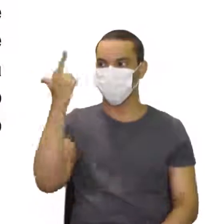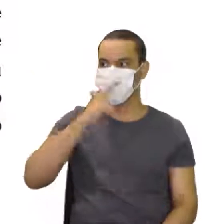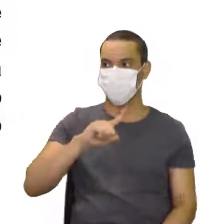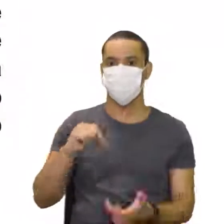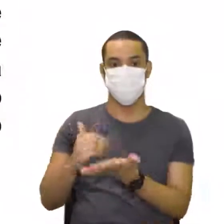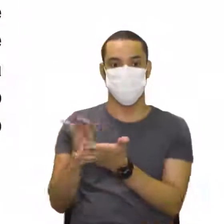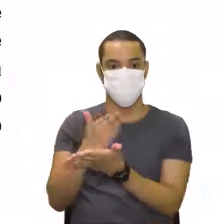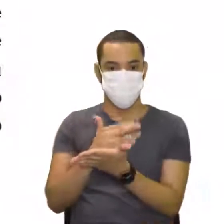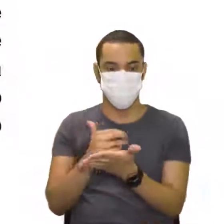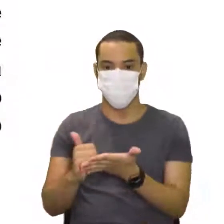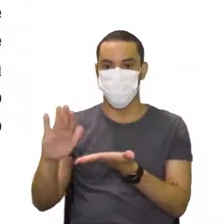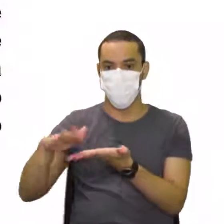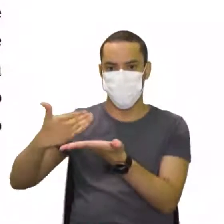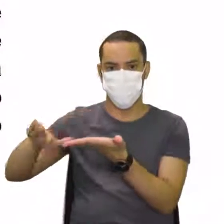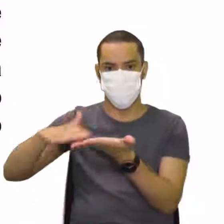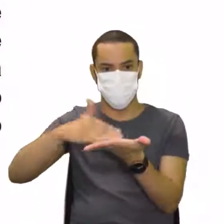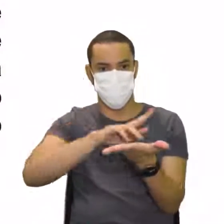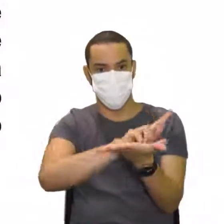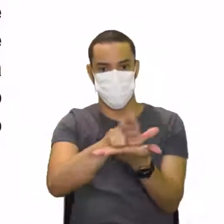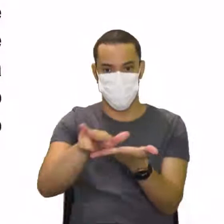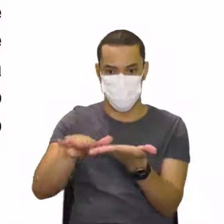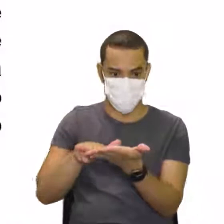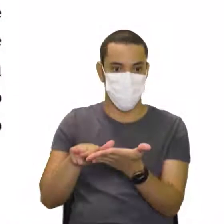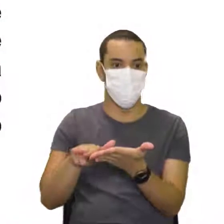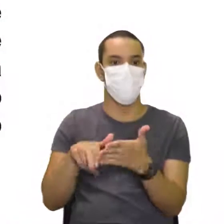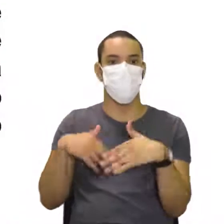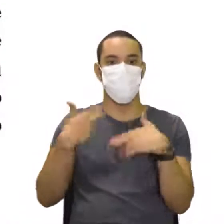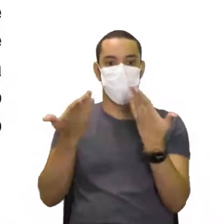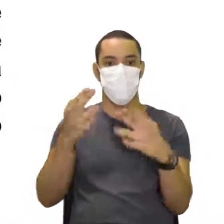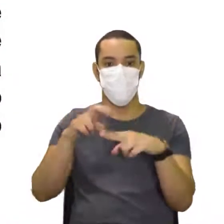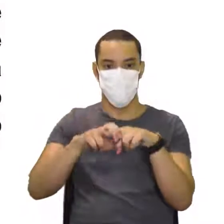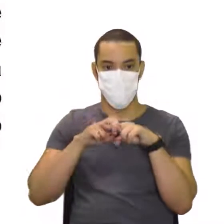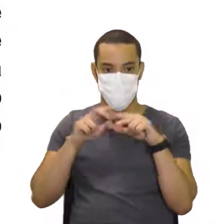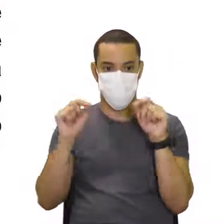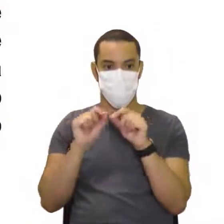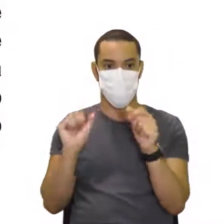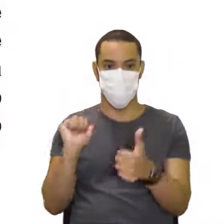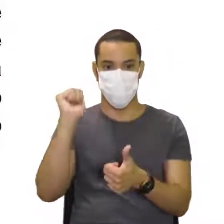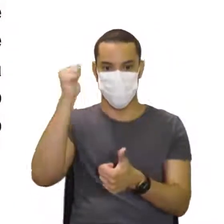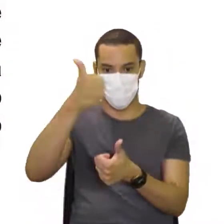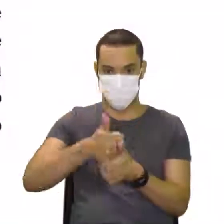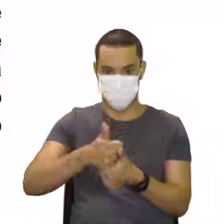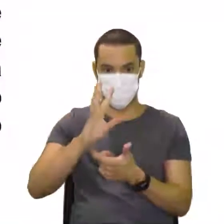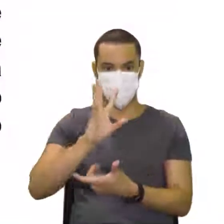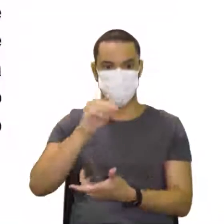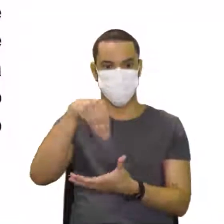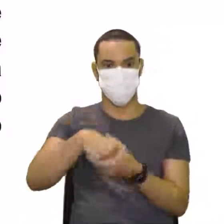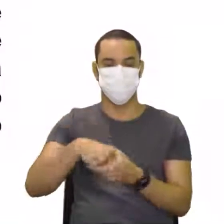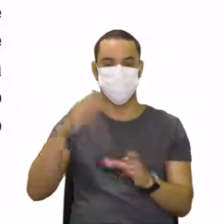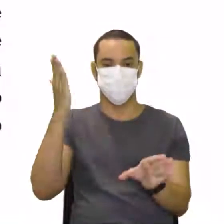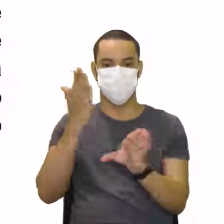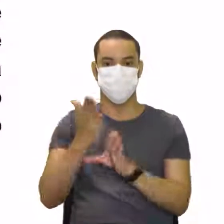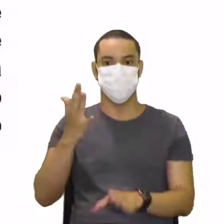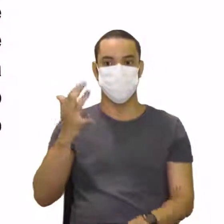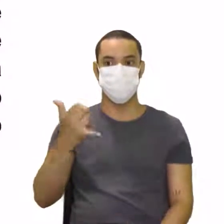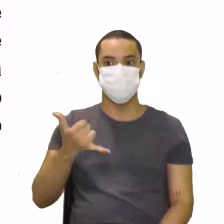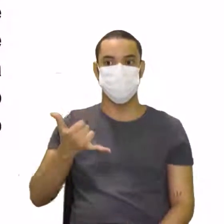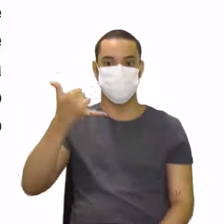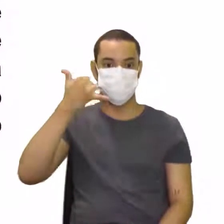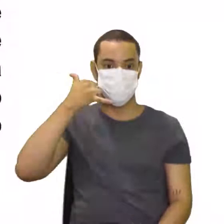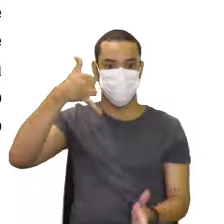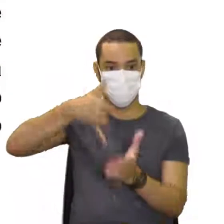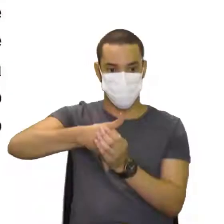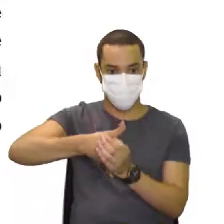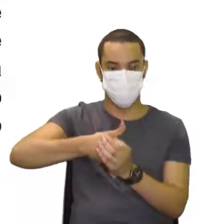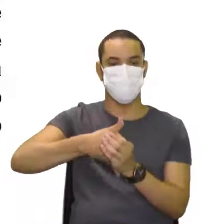aí de mensagem em vários canais. Bom, os telégrafos, embora fossem substituídos posteriormente pelos telefones e outros